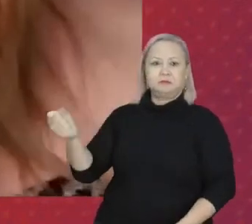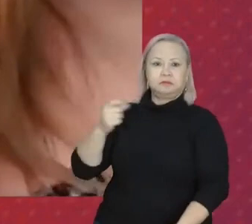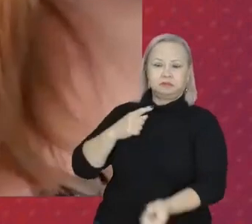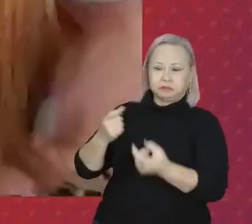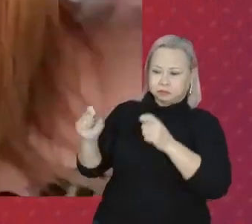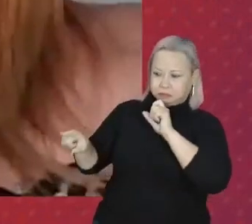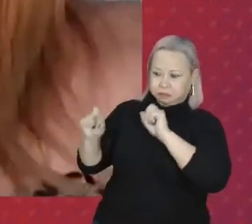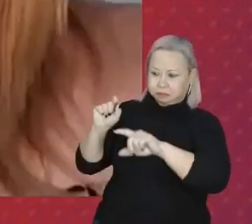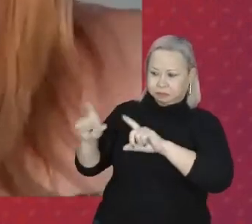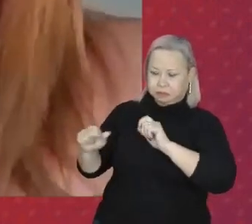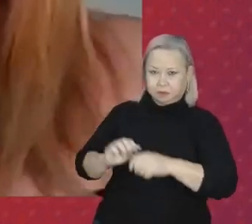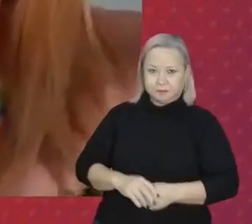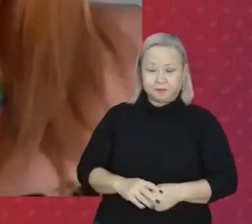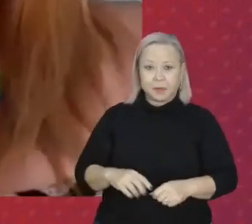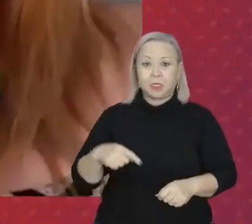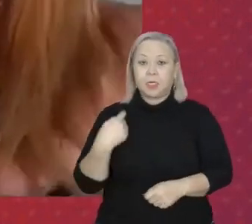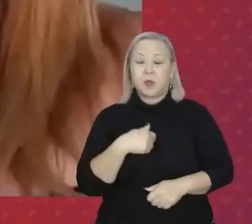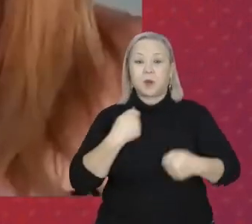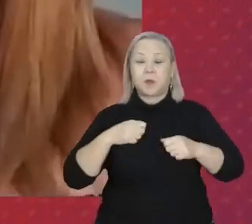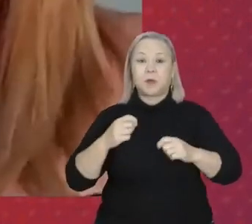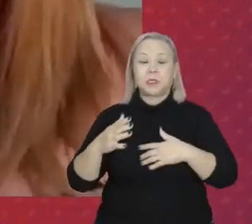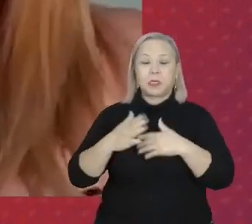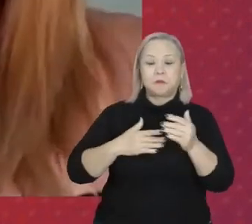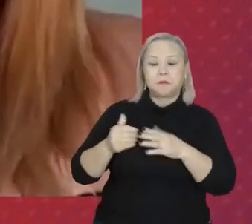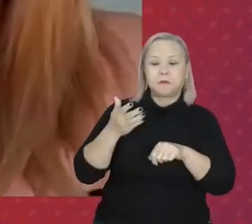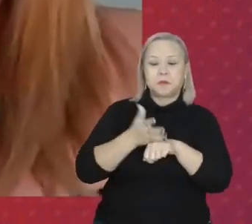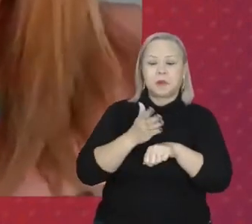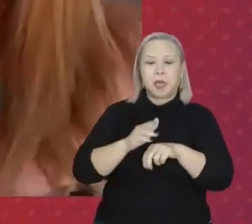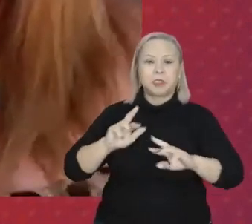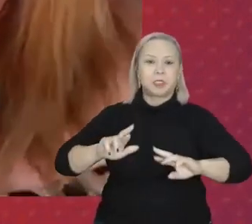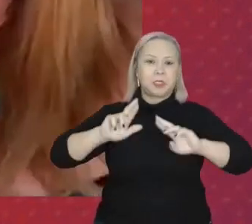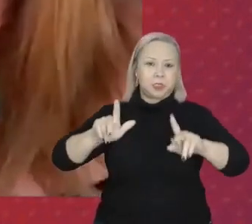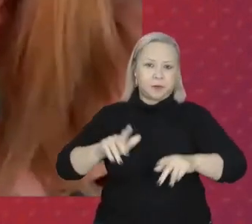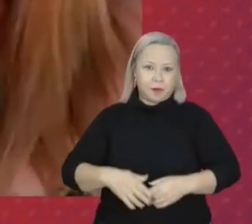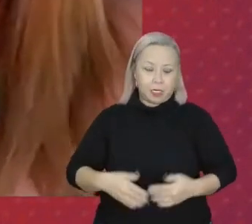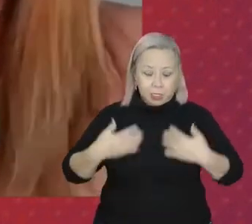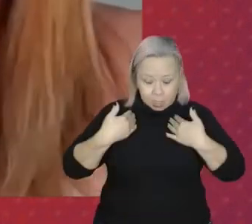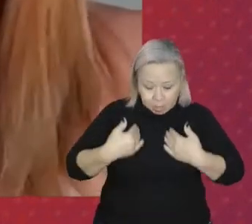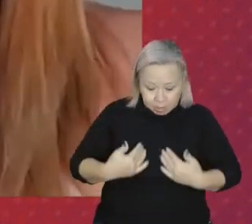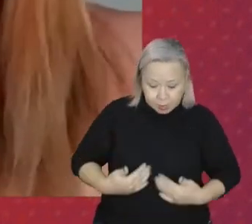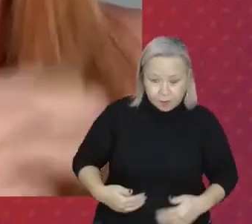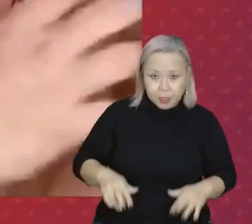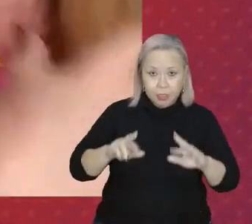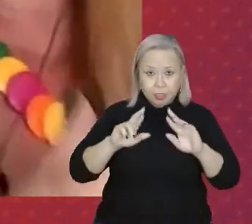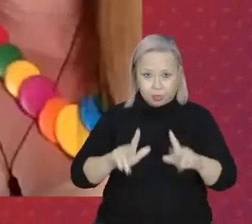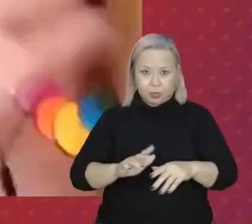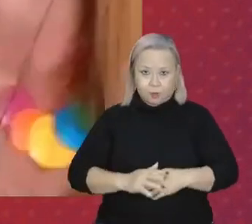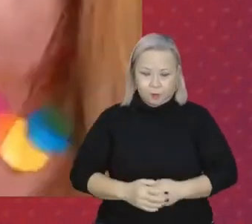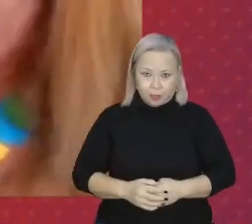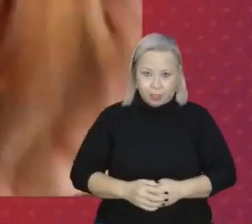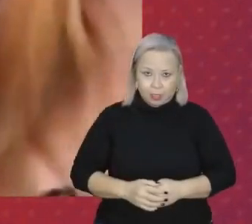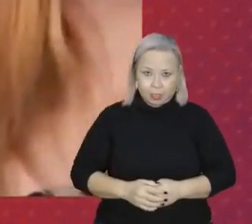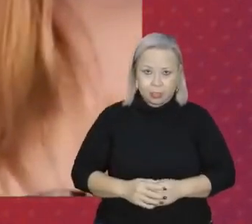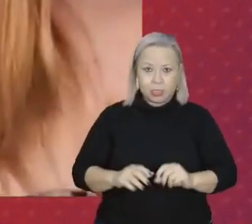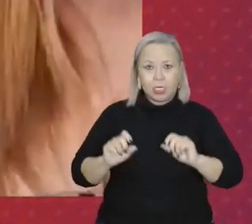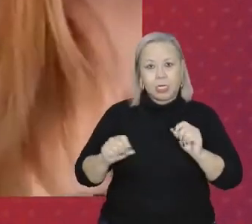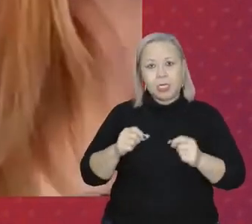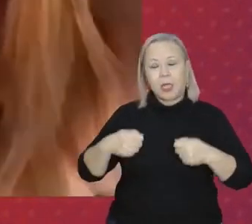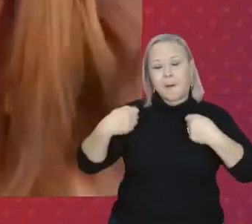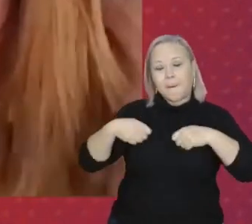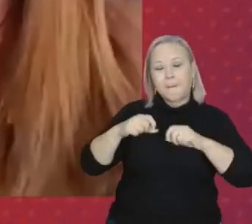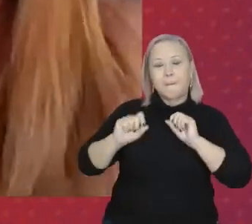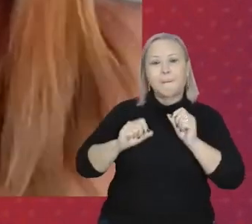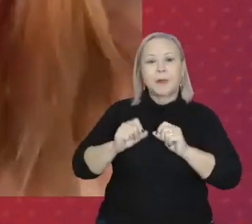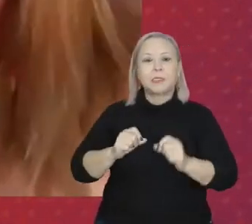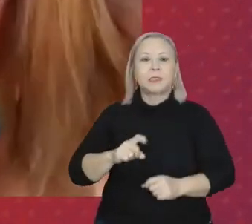que a gente tem que agir de uma outra forma, se vestir de uma outra forma, e performar, né, um masculino ou um feminino